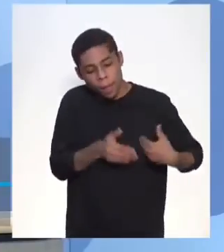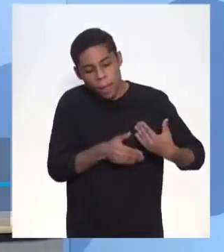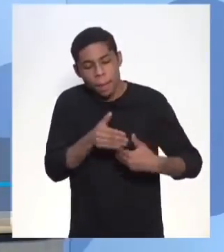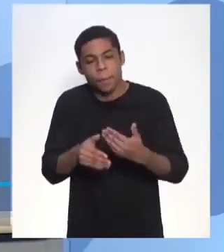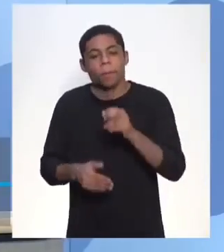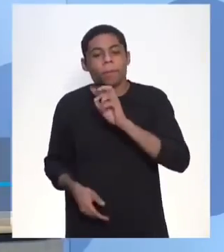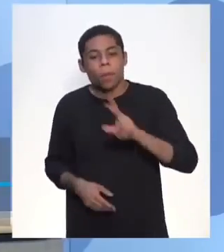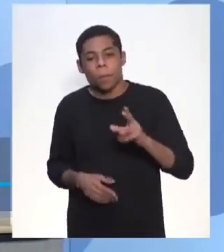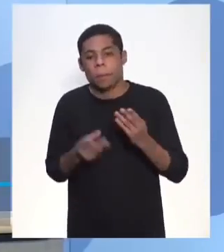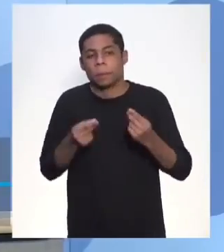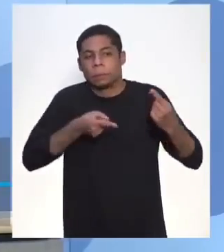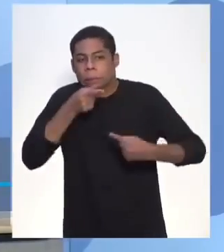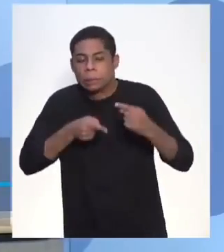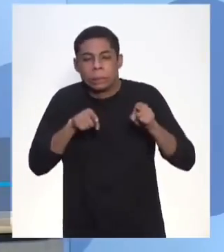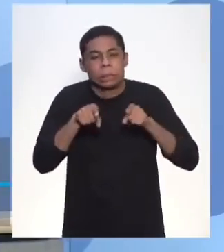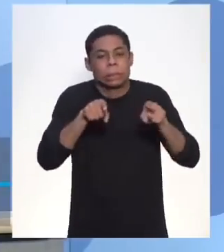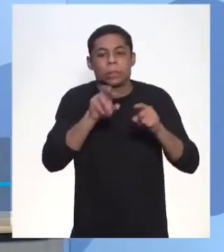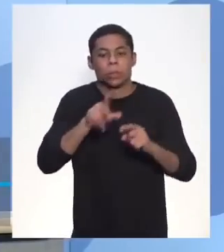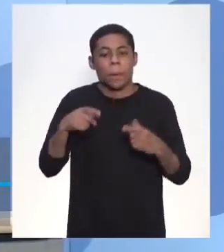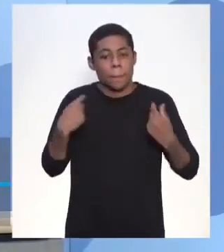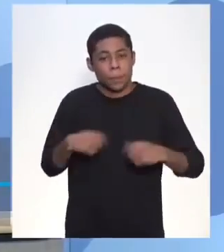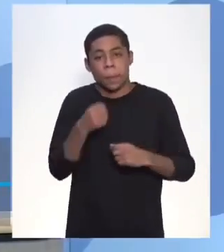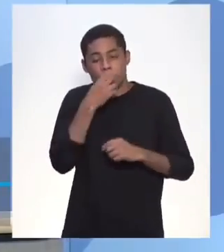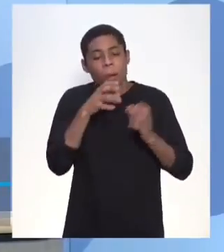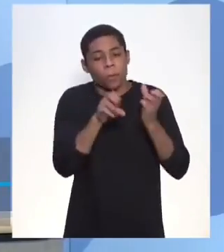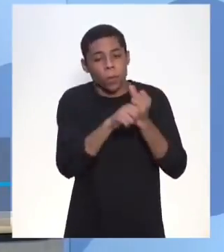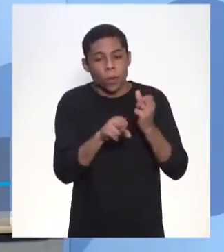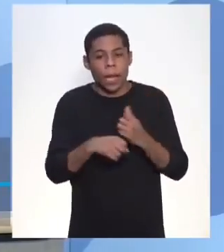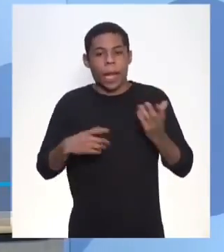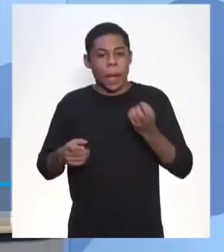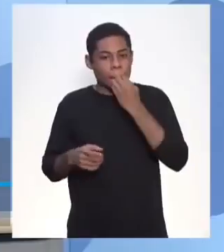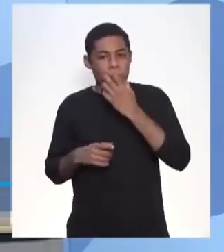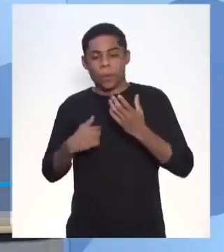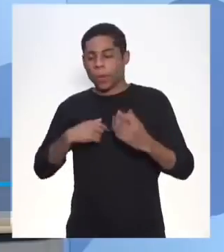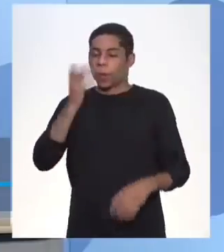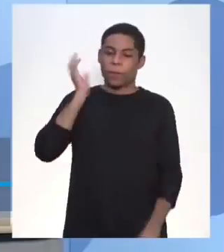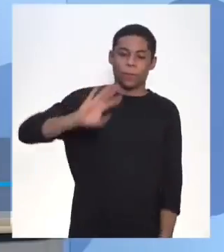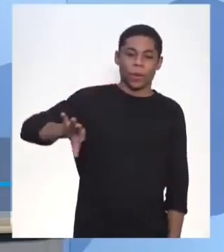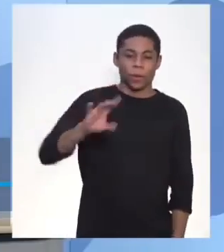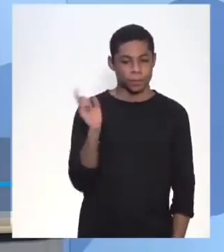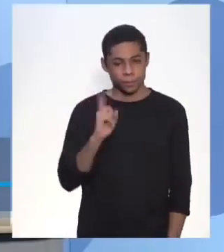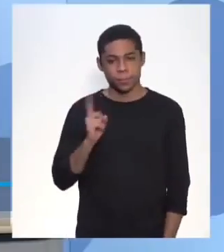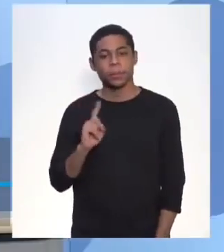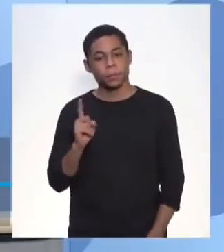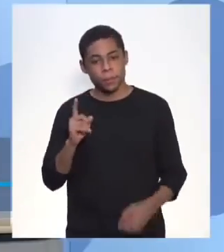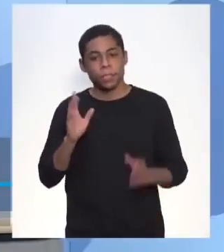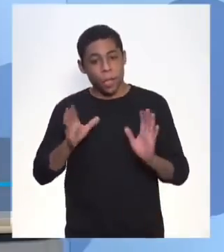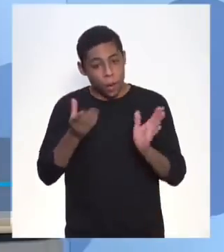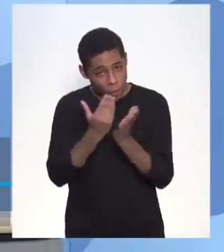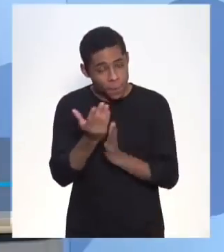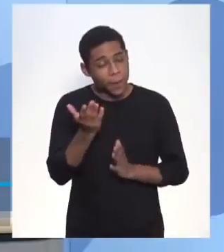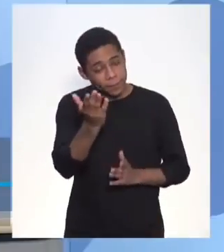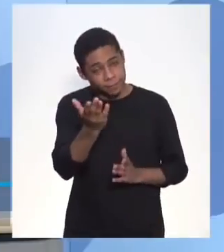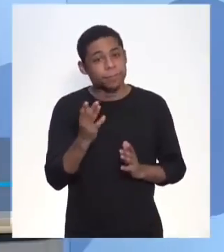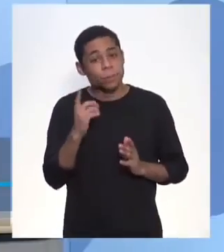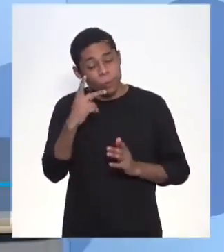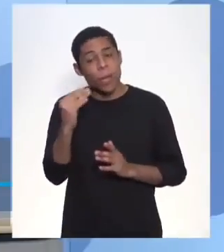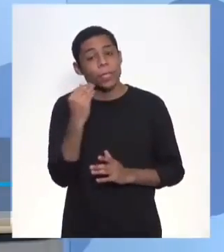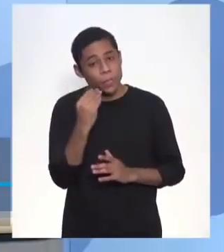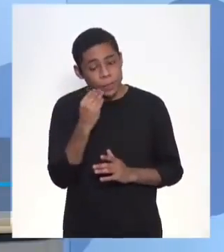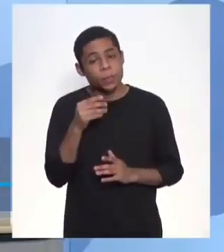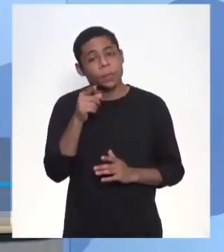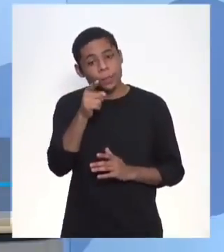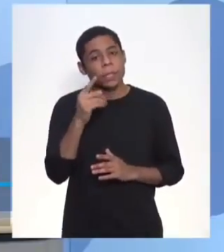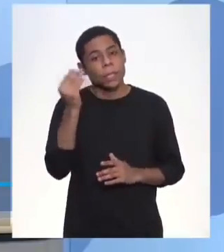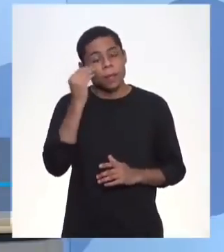Não é tão disputado, né, João? Porque a gente fala que tem que ter boas notas, o pessoal fala, ai, tô fora. Então, olha só, já começa por aí, é a sua chance, né,